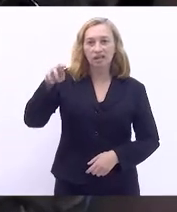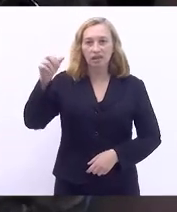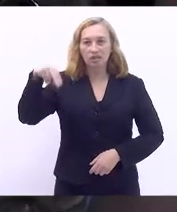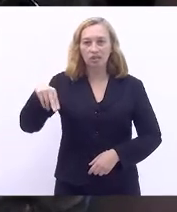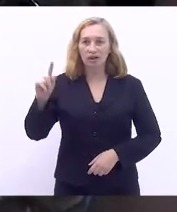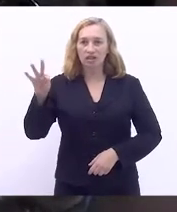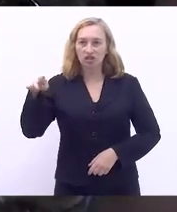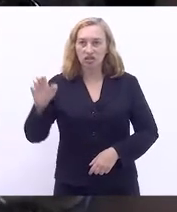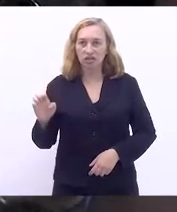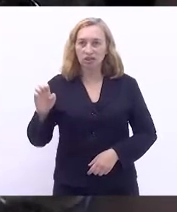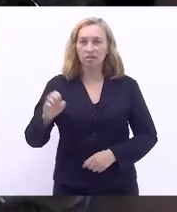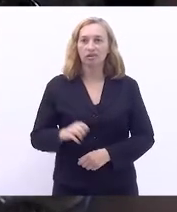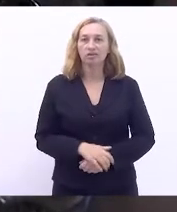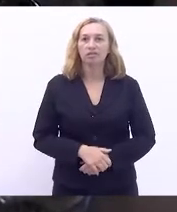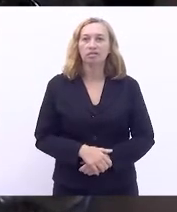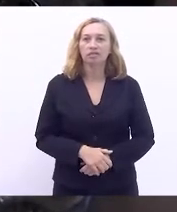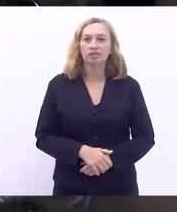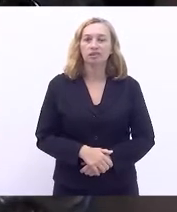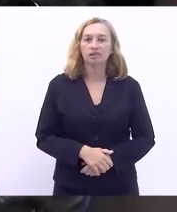Deputado Anderson Alexandre.